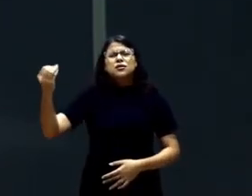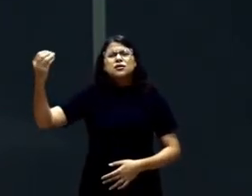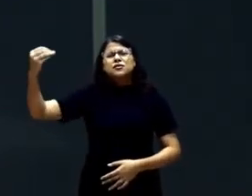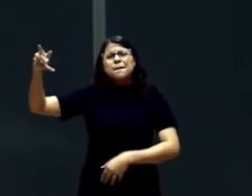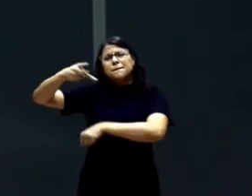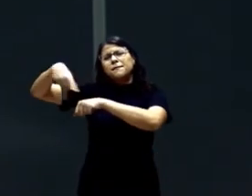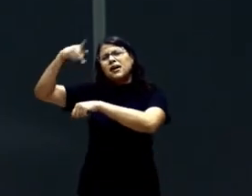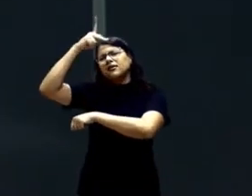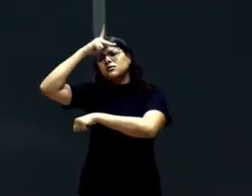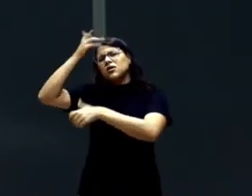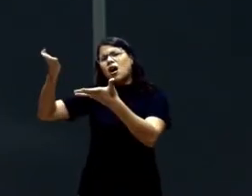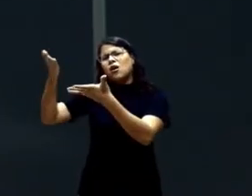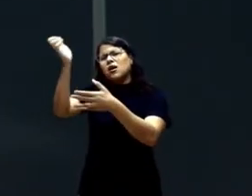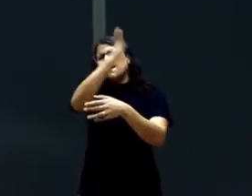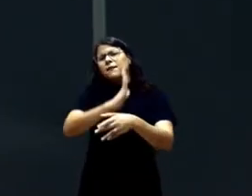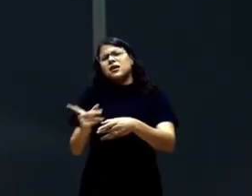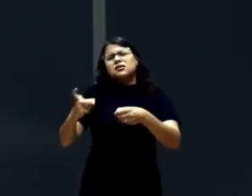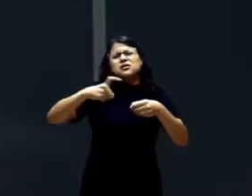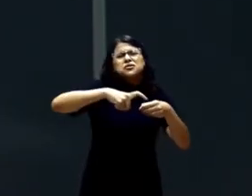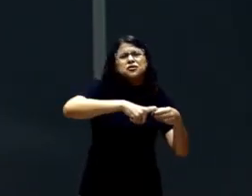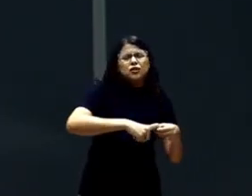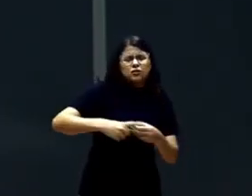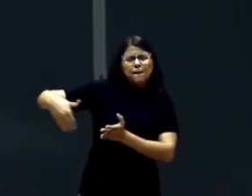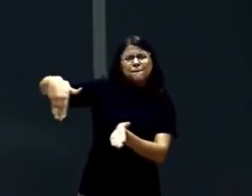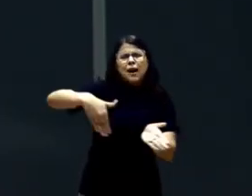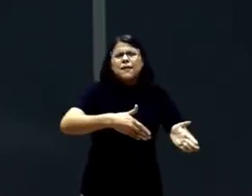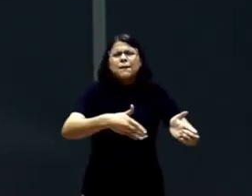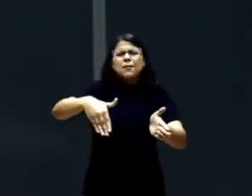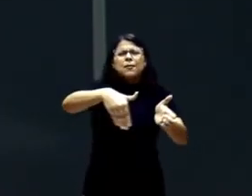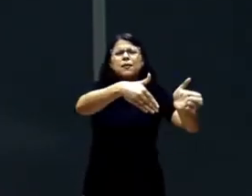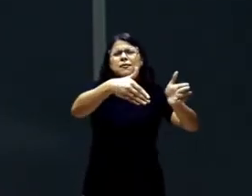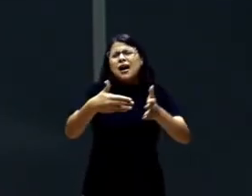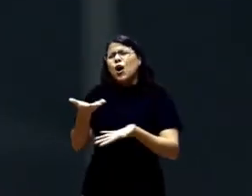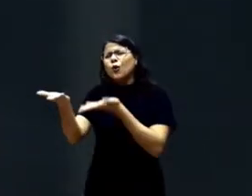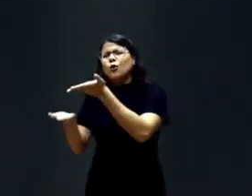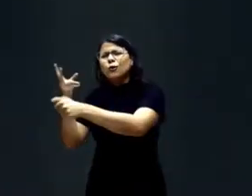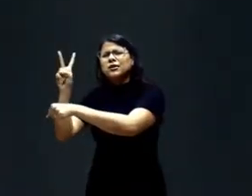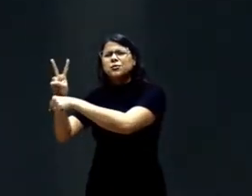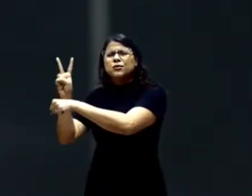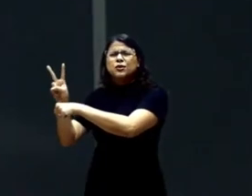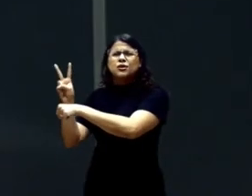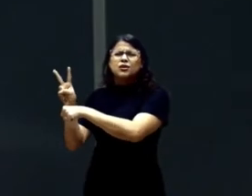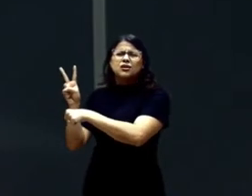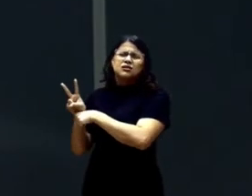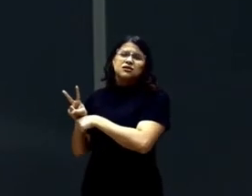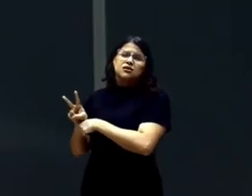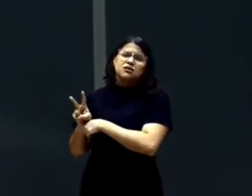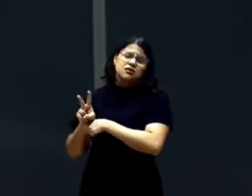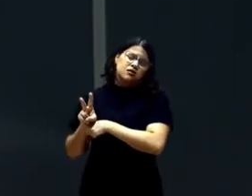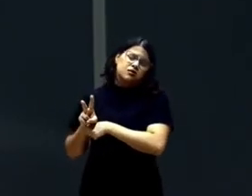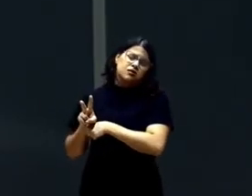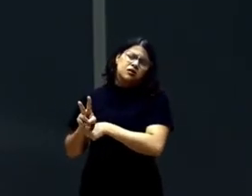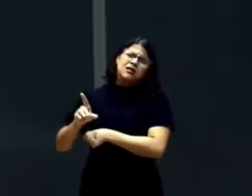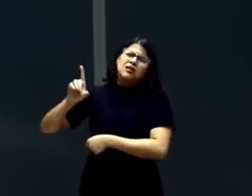Peru. Deus, a estrada de volta, cuida. Repreendemos, Senhor,